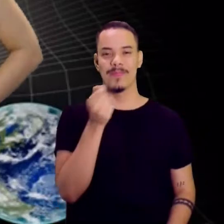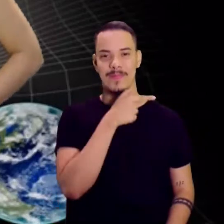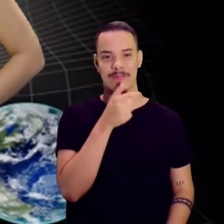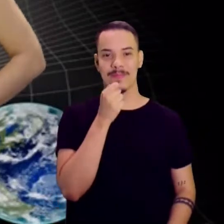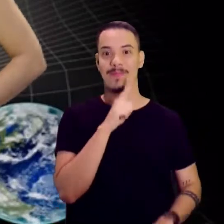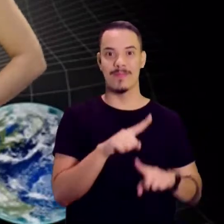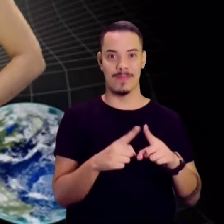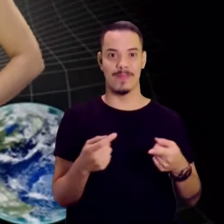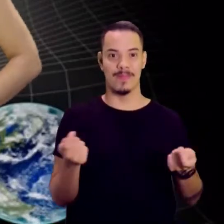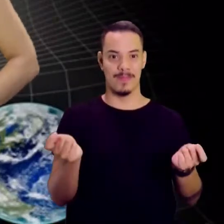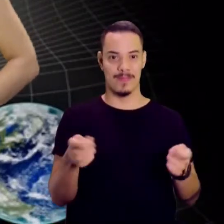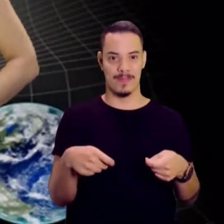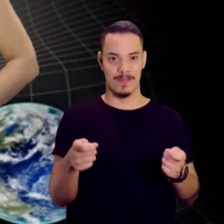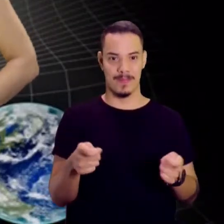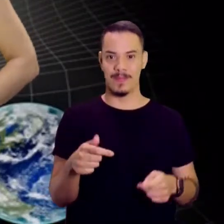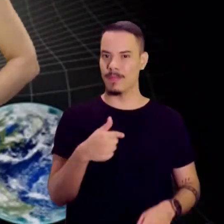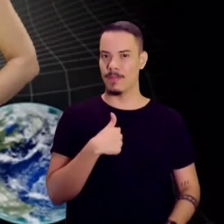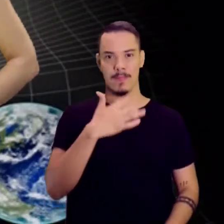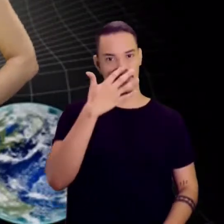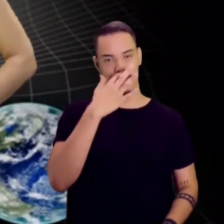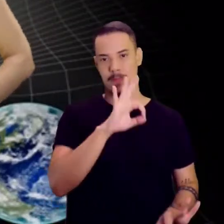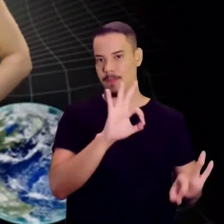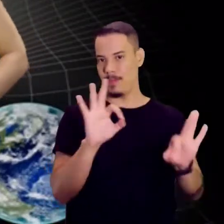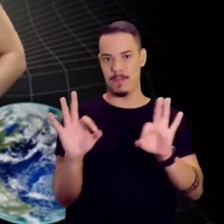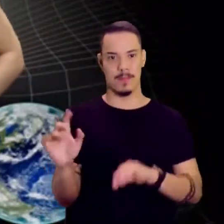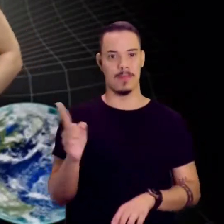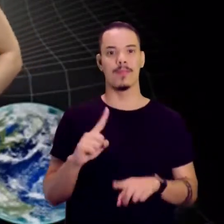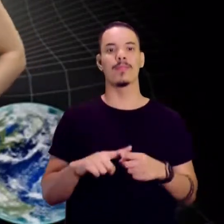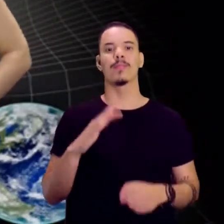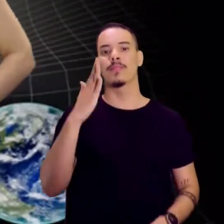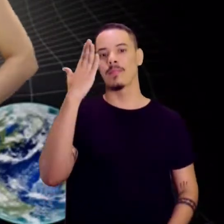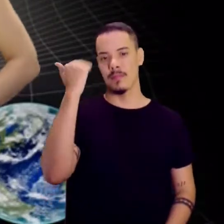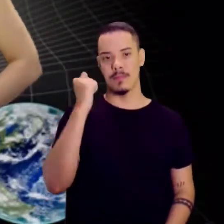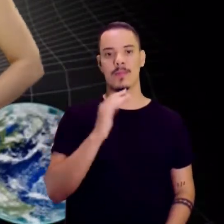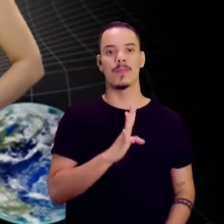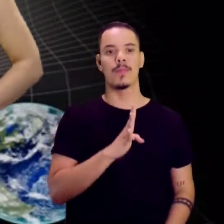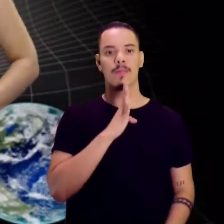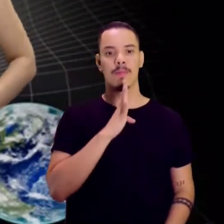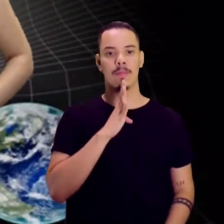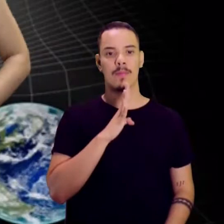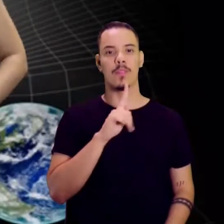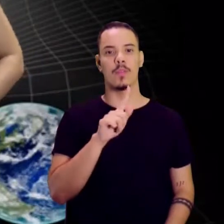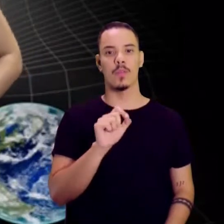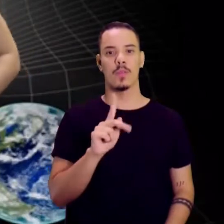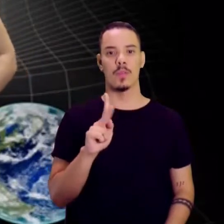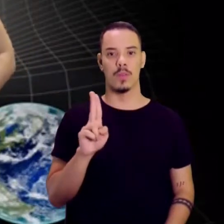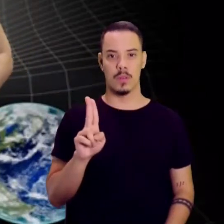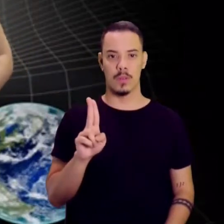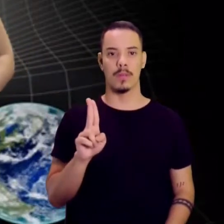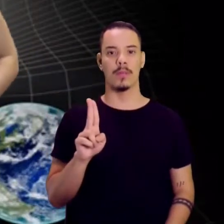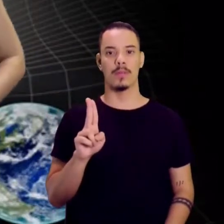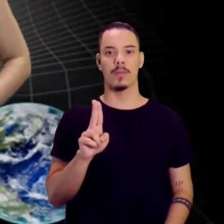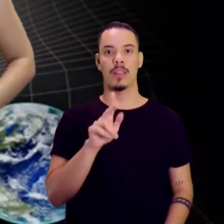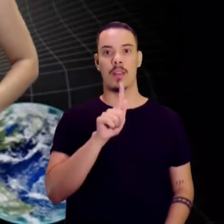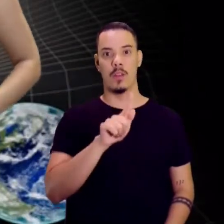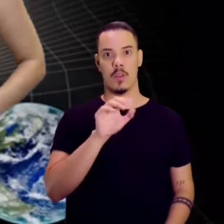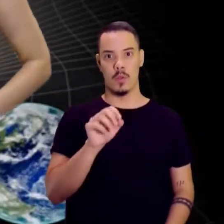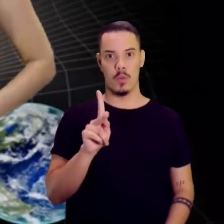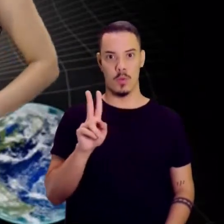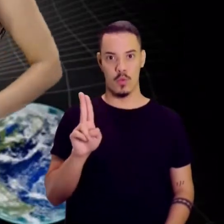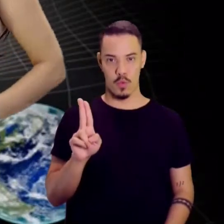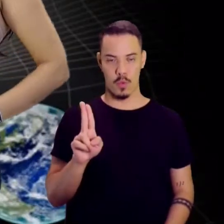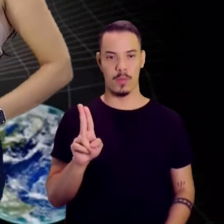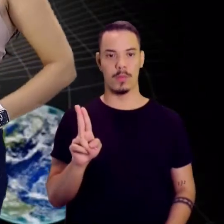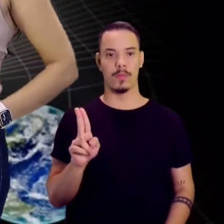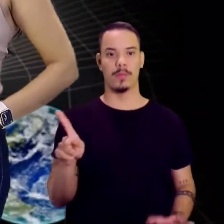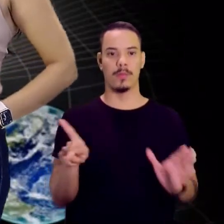eu não fui muito de assistir Goku, mas eu conheço o personagem, aí o episódio me passou em branco, claro. Acho que no próximo ano eu vou